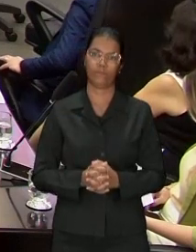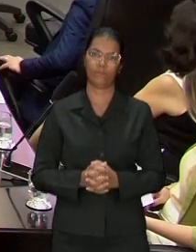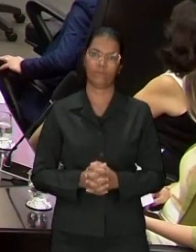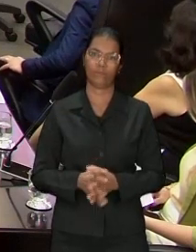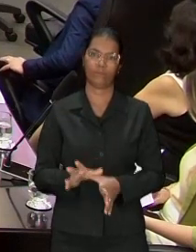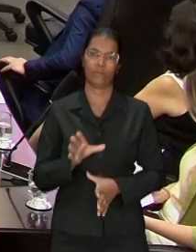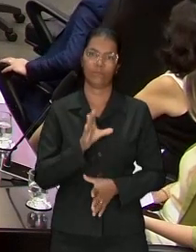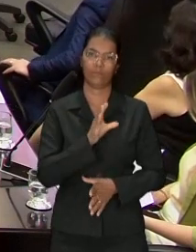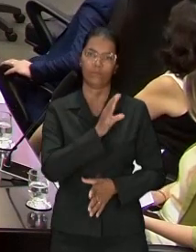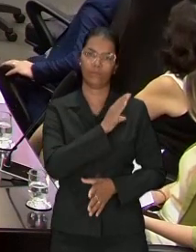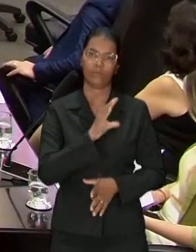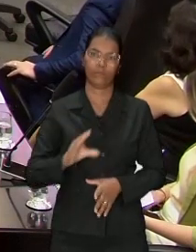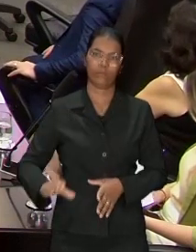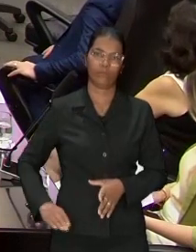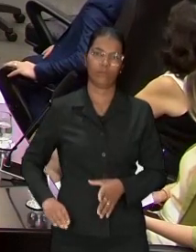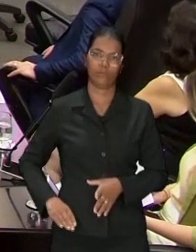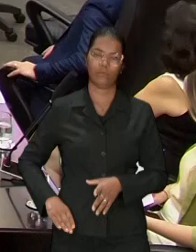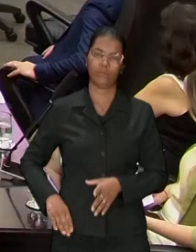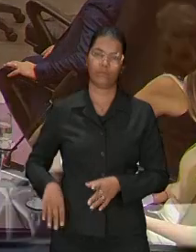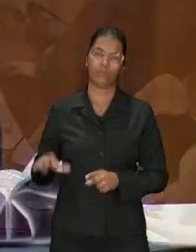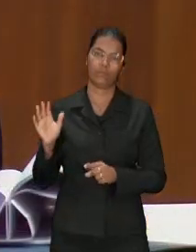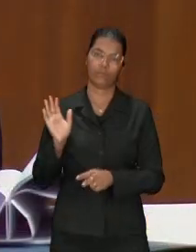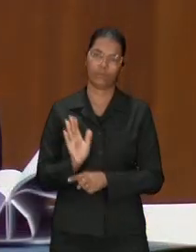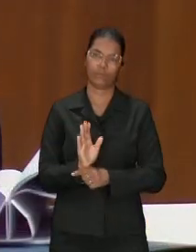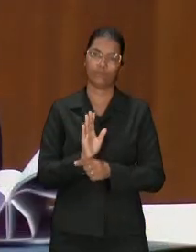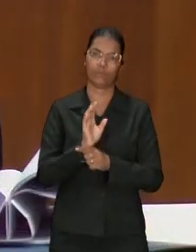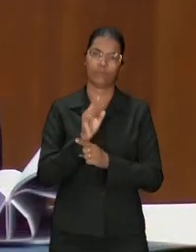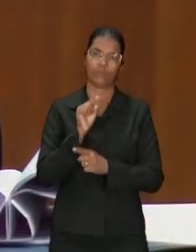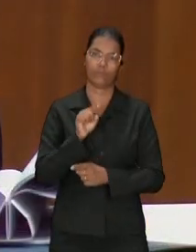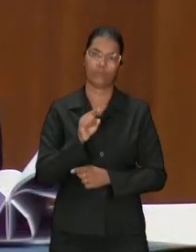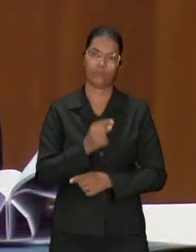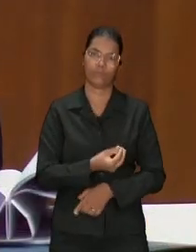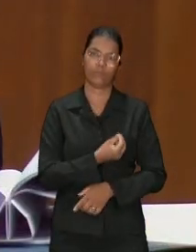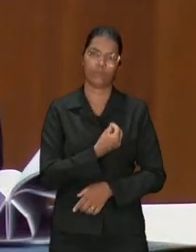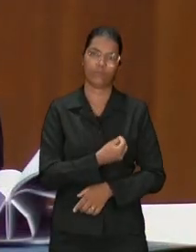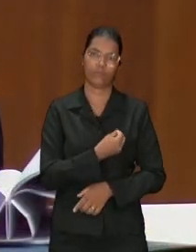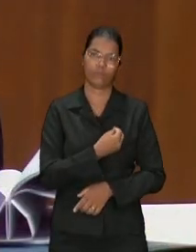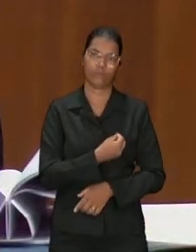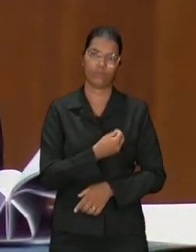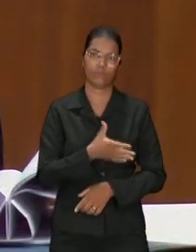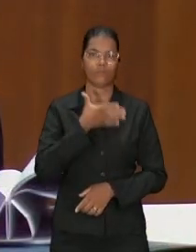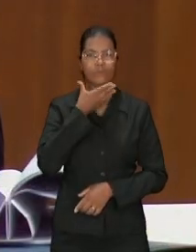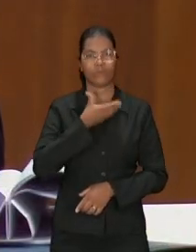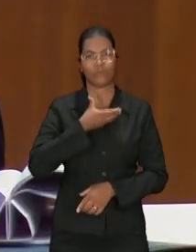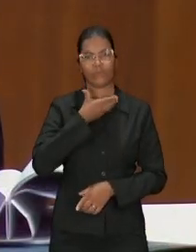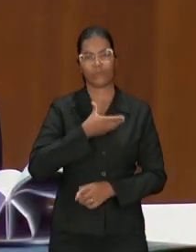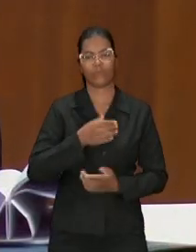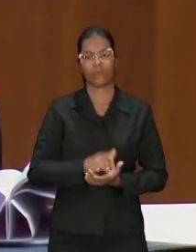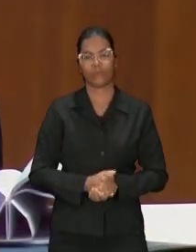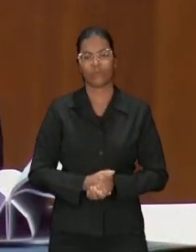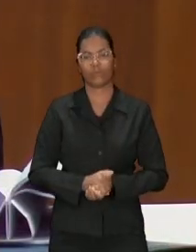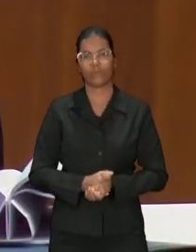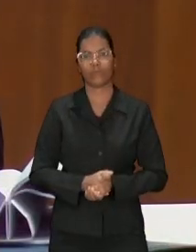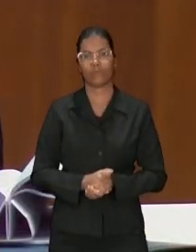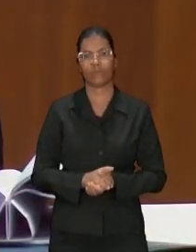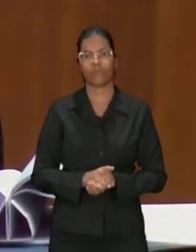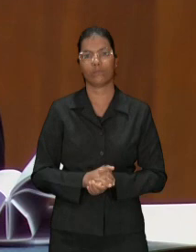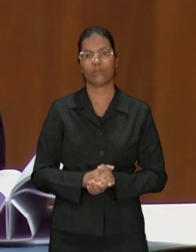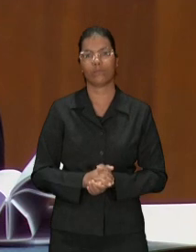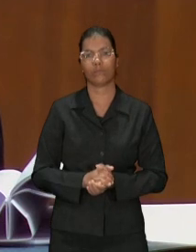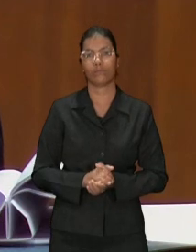Cristo esteja realmente presente em sua vida nesse Natal. Desejar que o Ano Novo